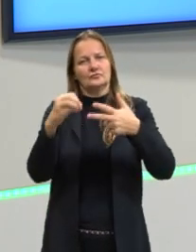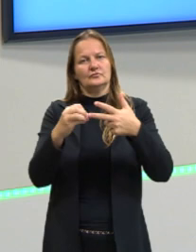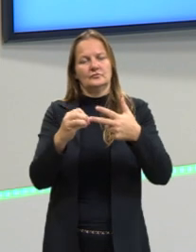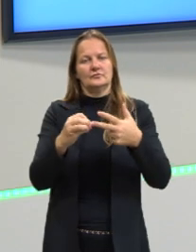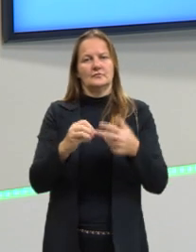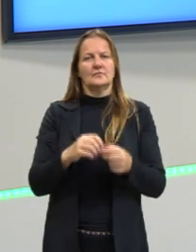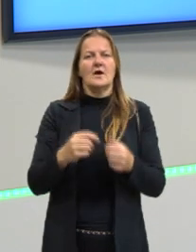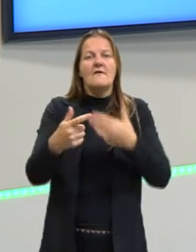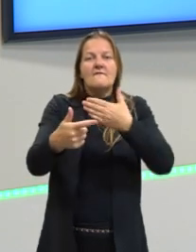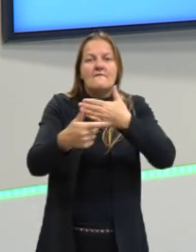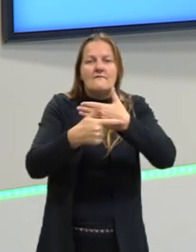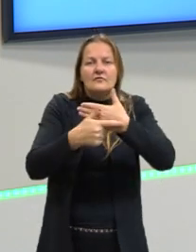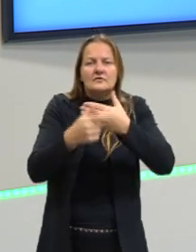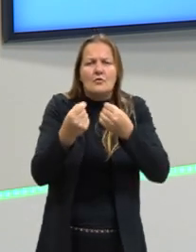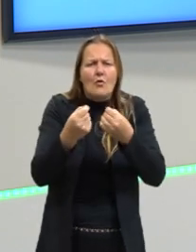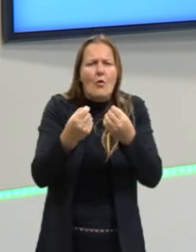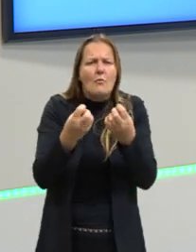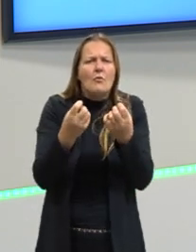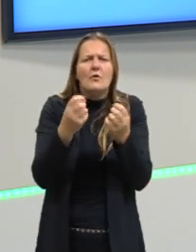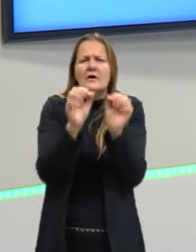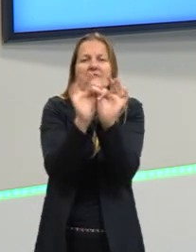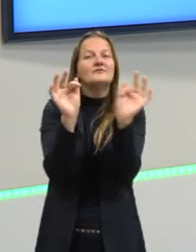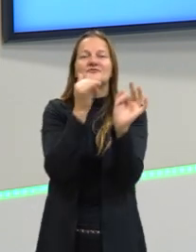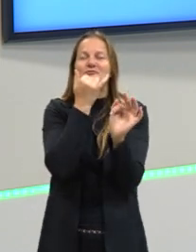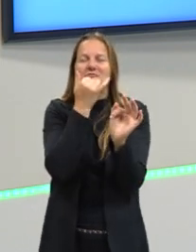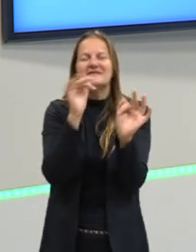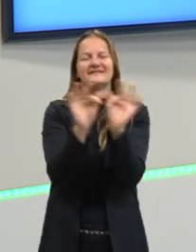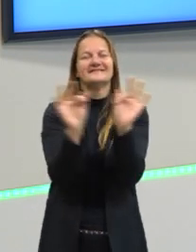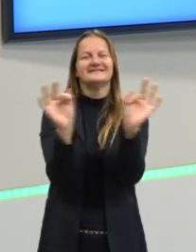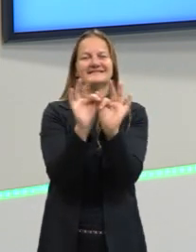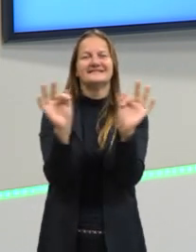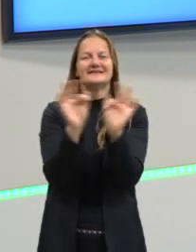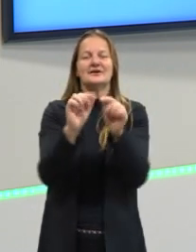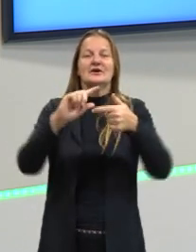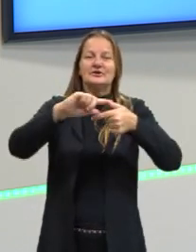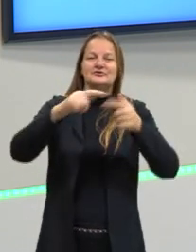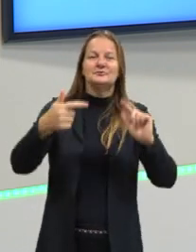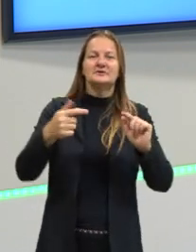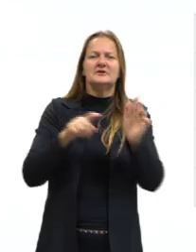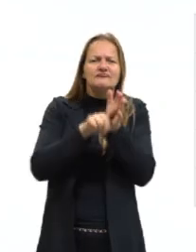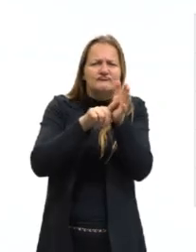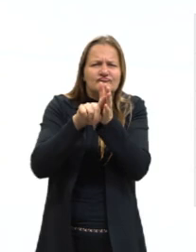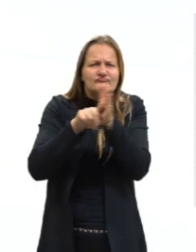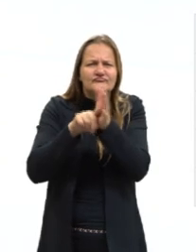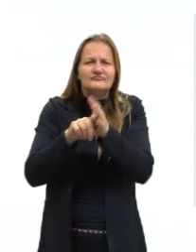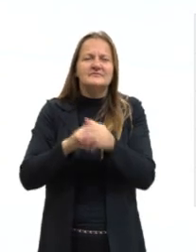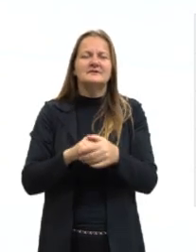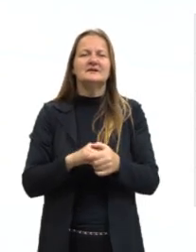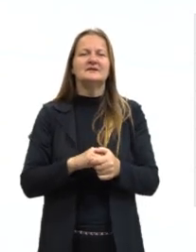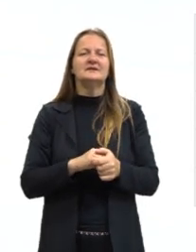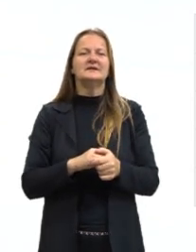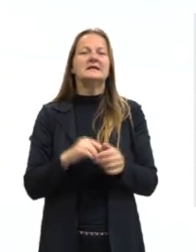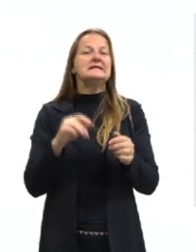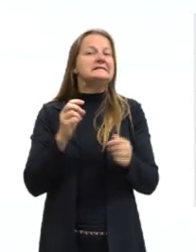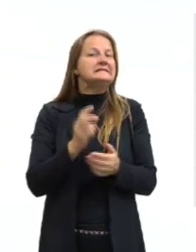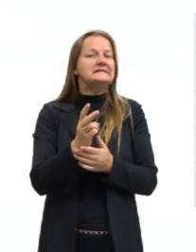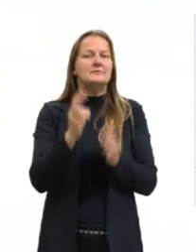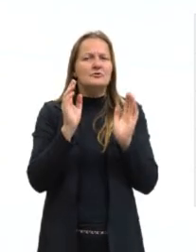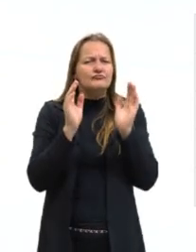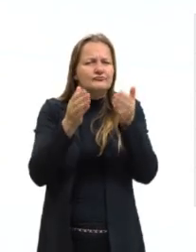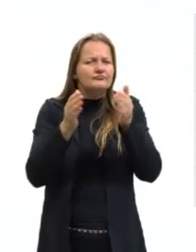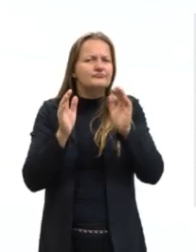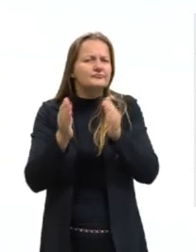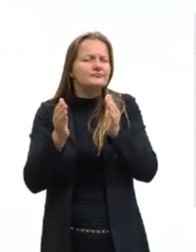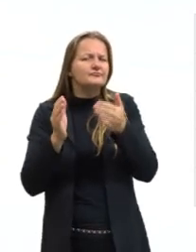Ou seja a função estudo de funções e mesmo o estudo de geometria analítica da totalmente a direcionado para para